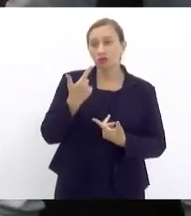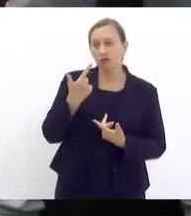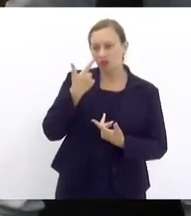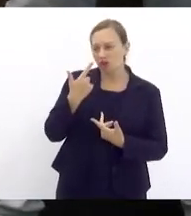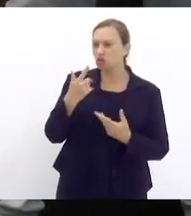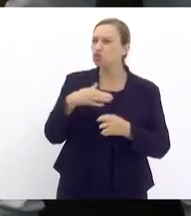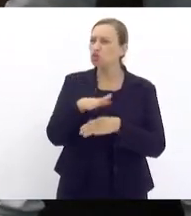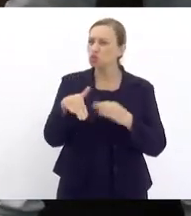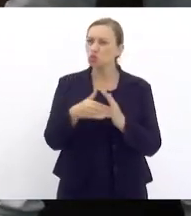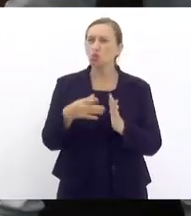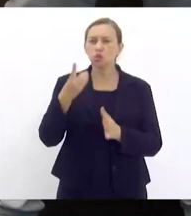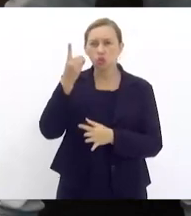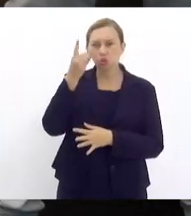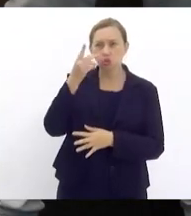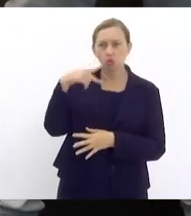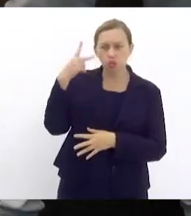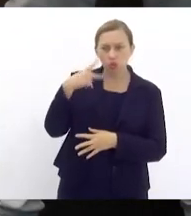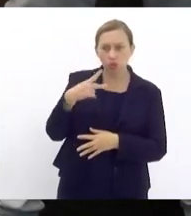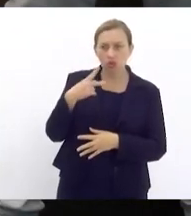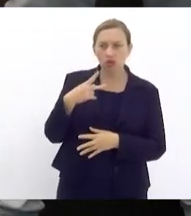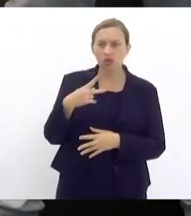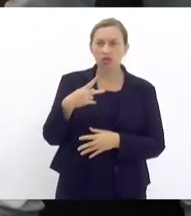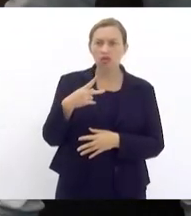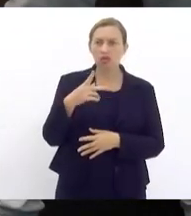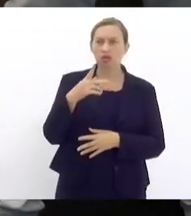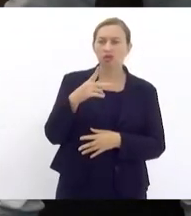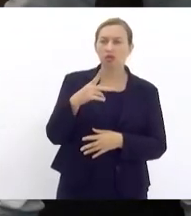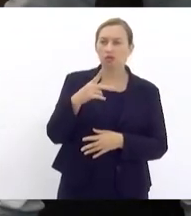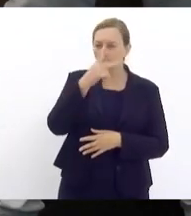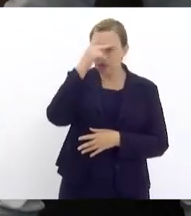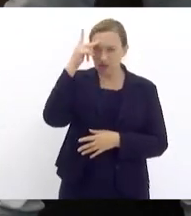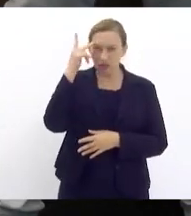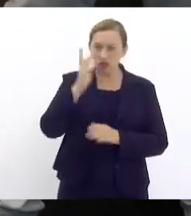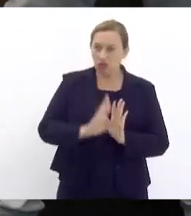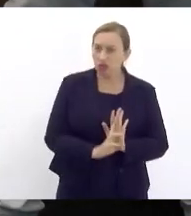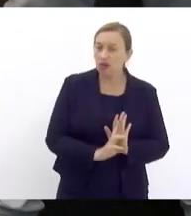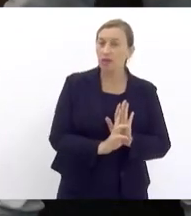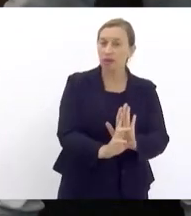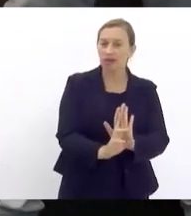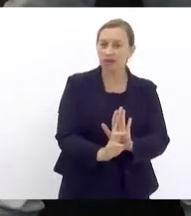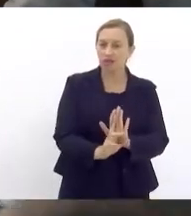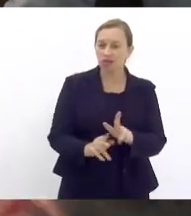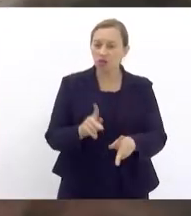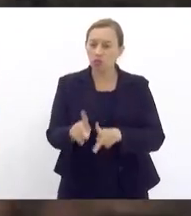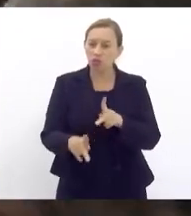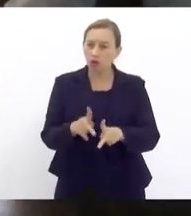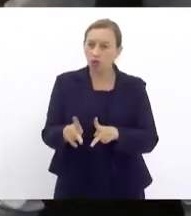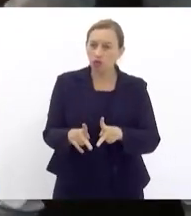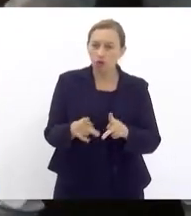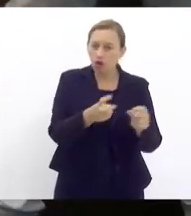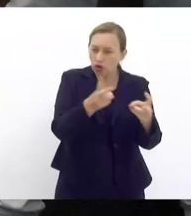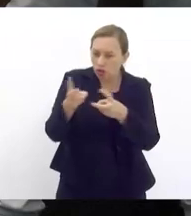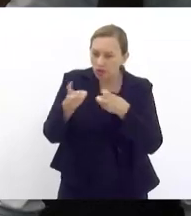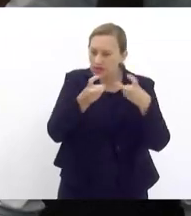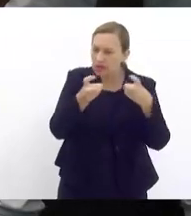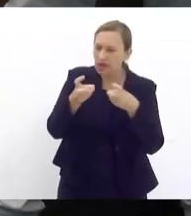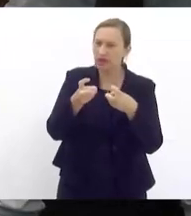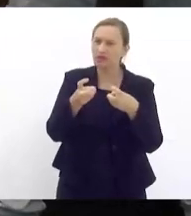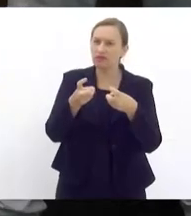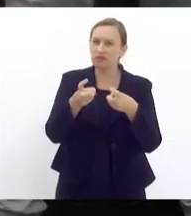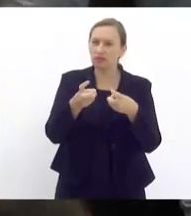os parlamentares são agentes públicos que estão na ponta que olham que observam que trazem